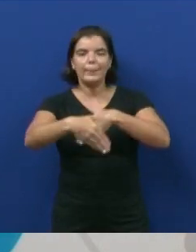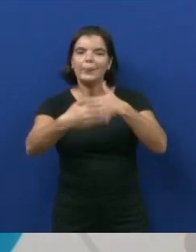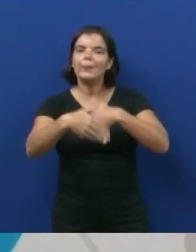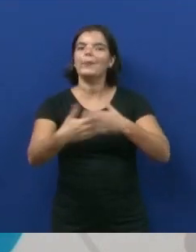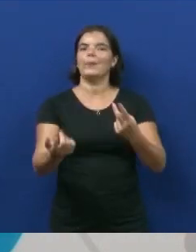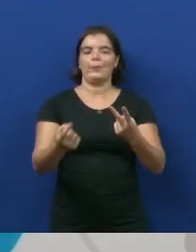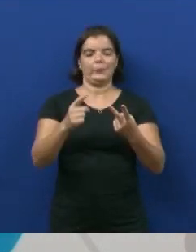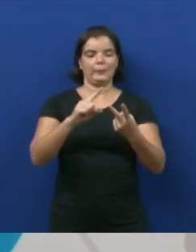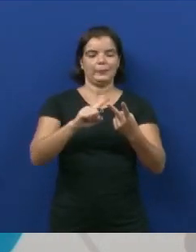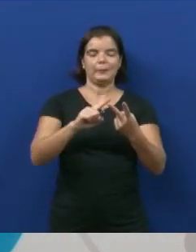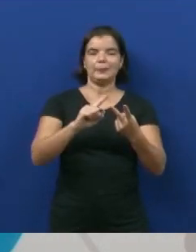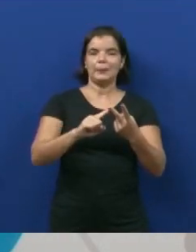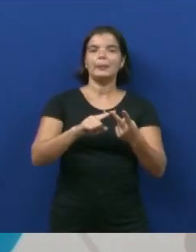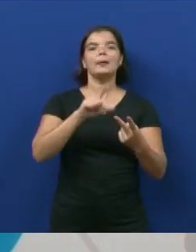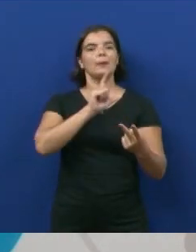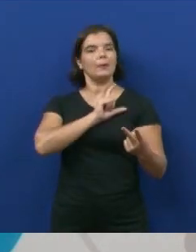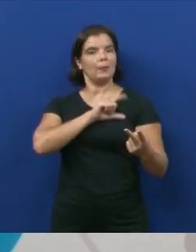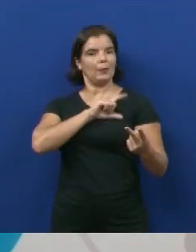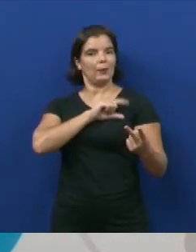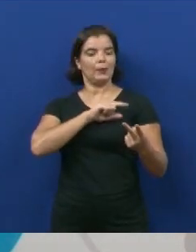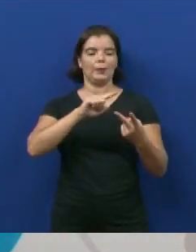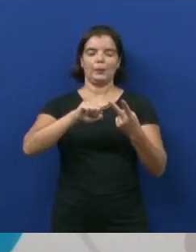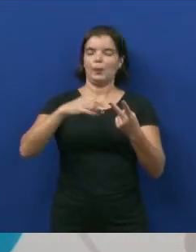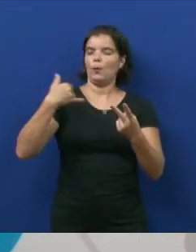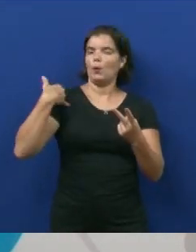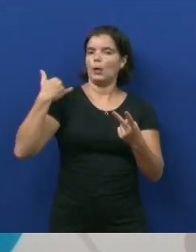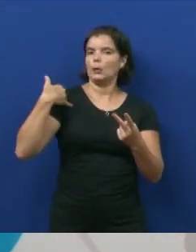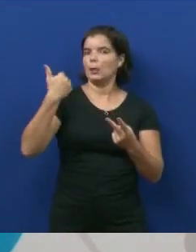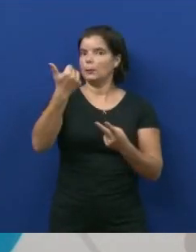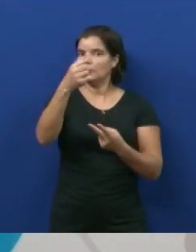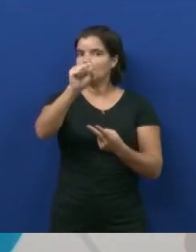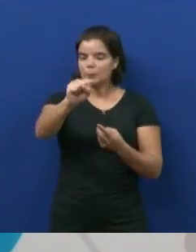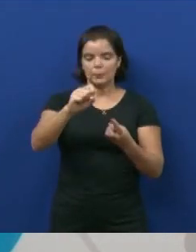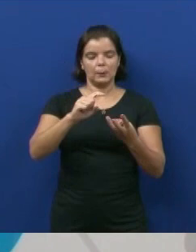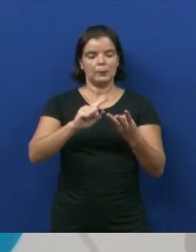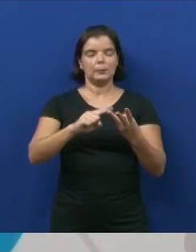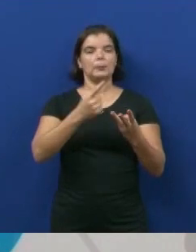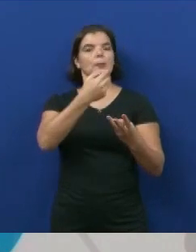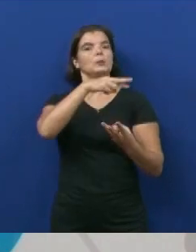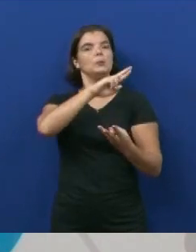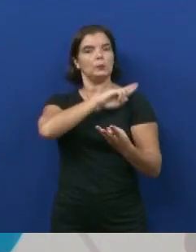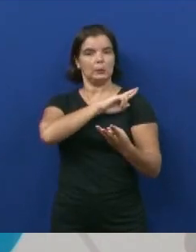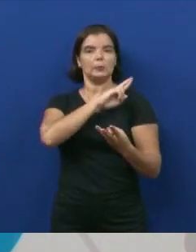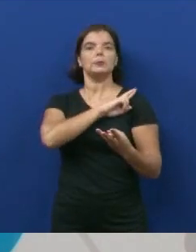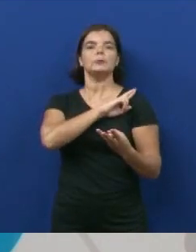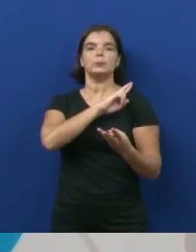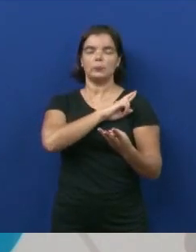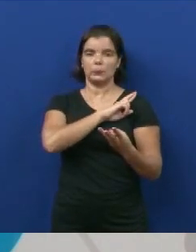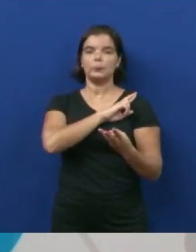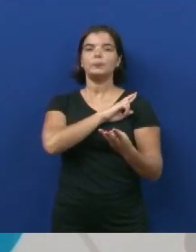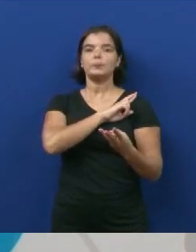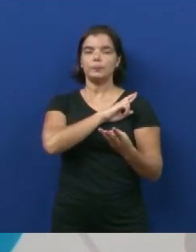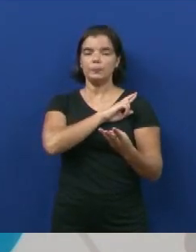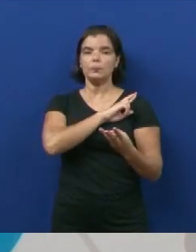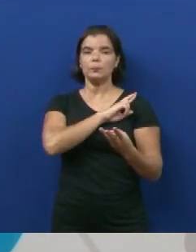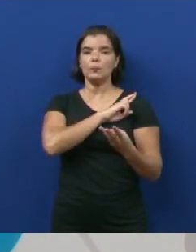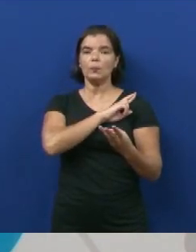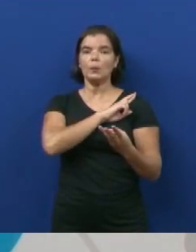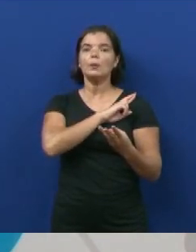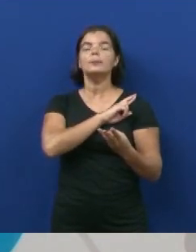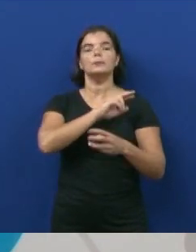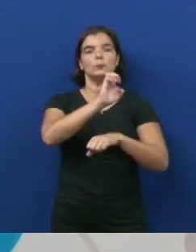que ser maior de idade, ele tem que ter responsabilidade civil diante de